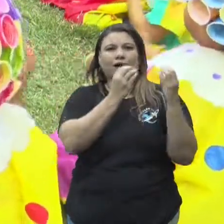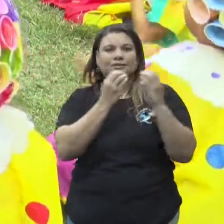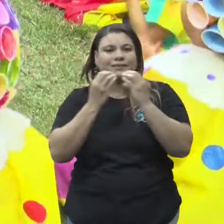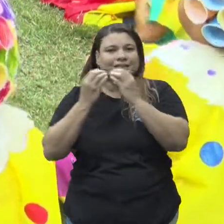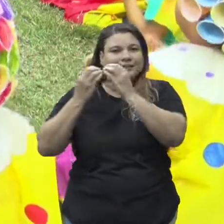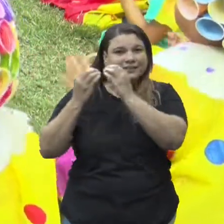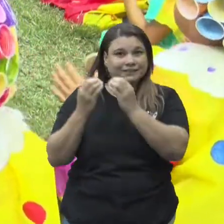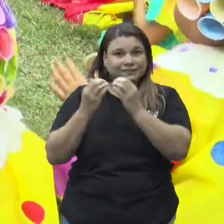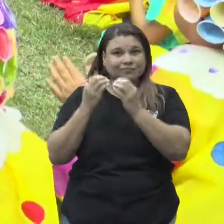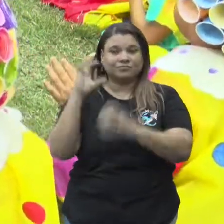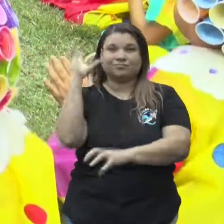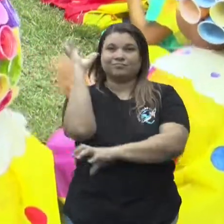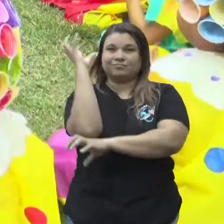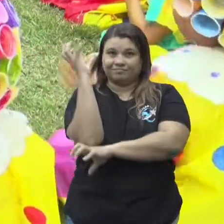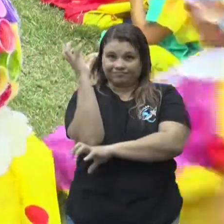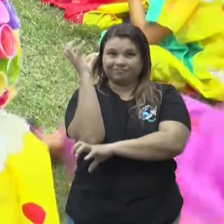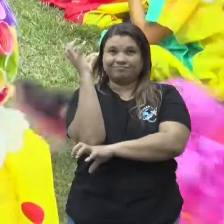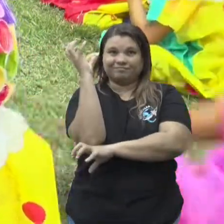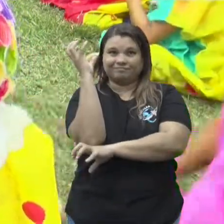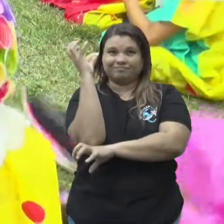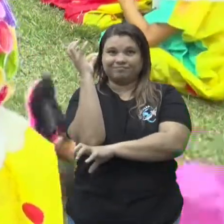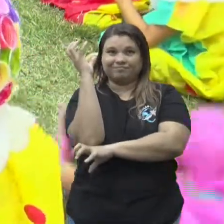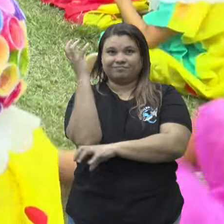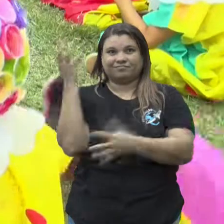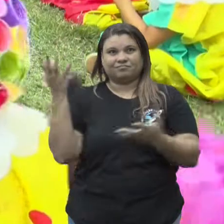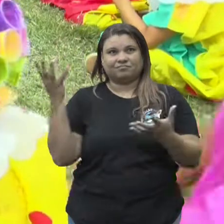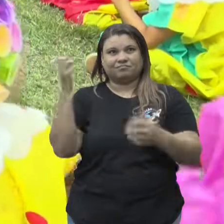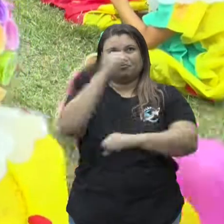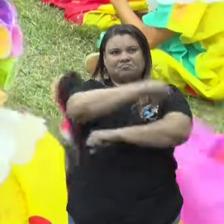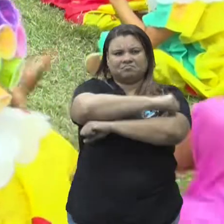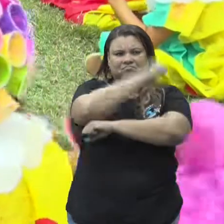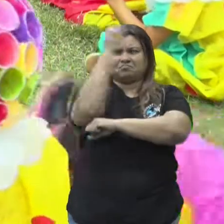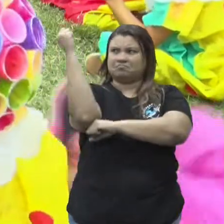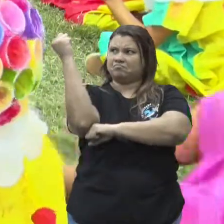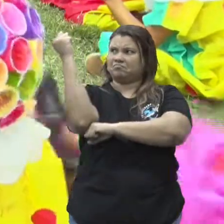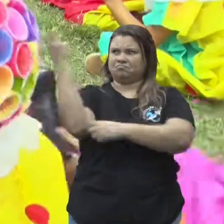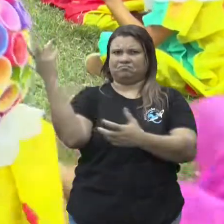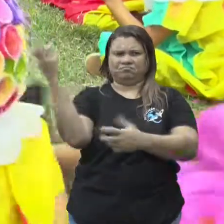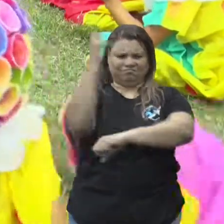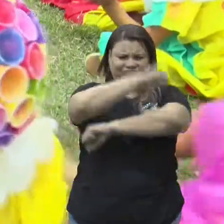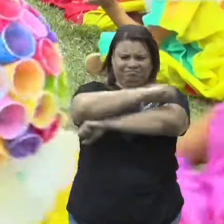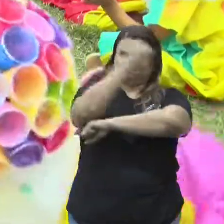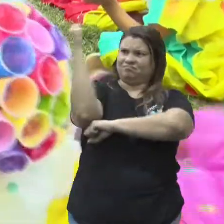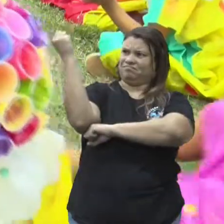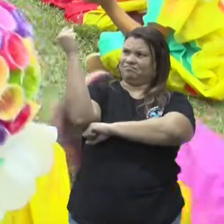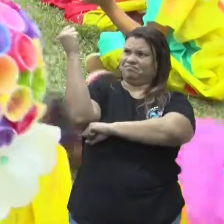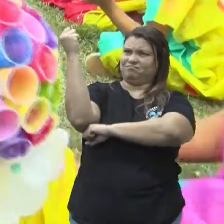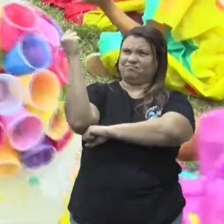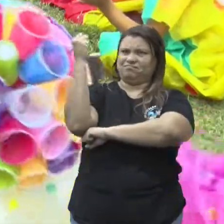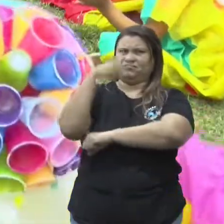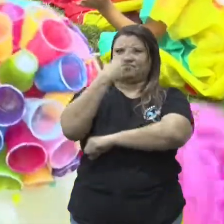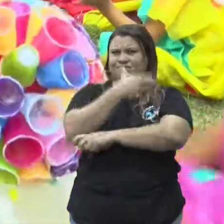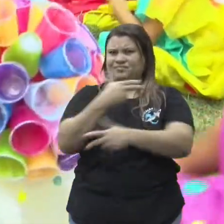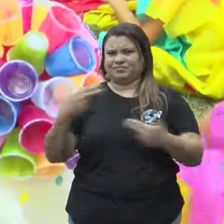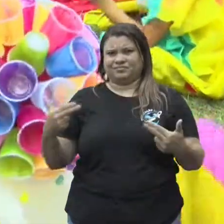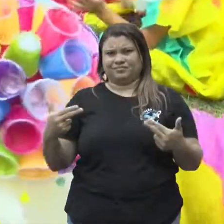Abacaxi. Janela! Janela! Gente, vamos partir a janela pra gente